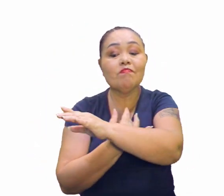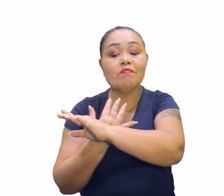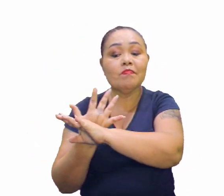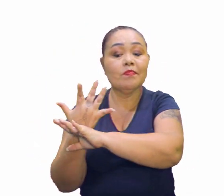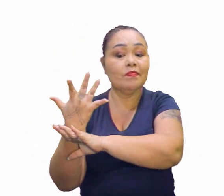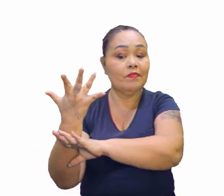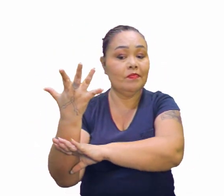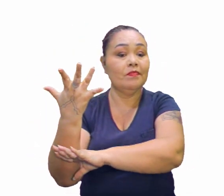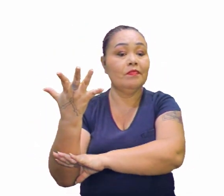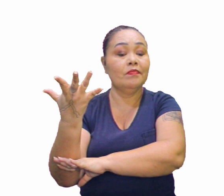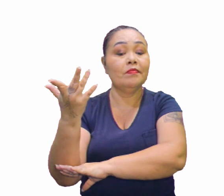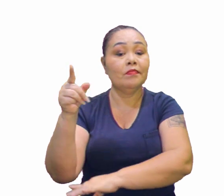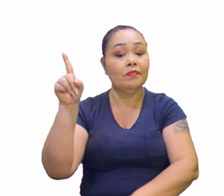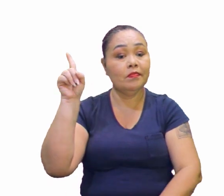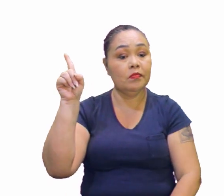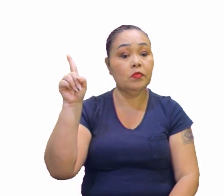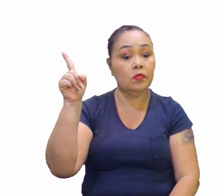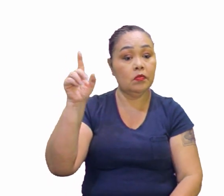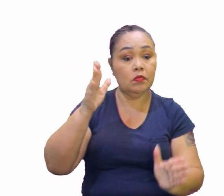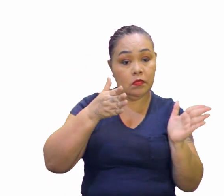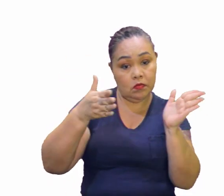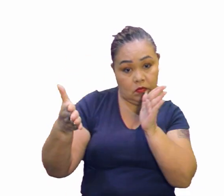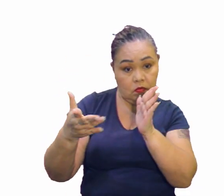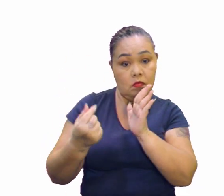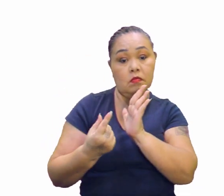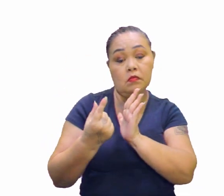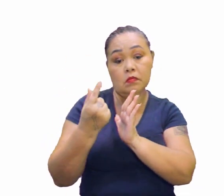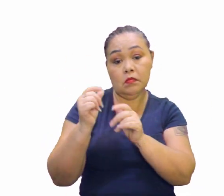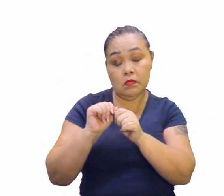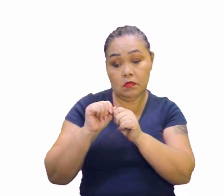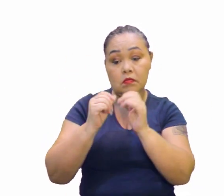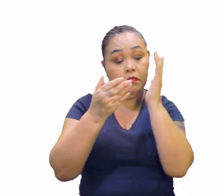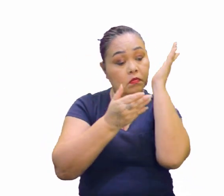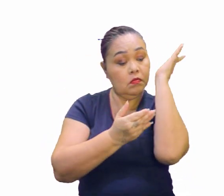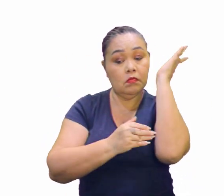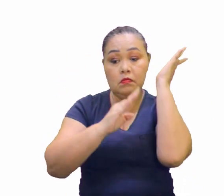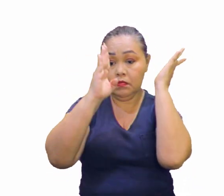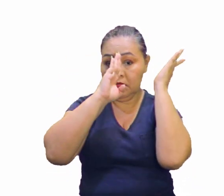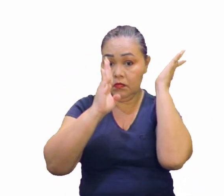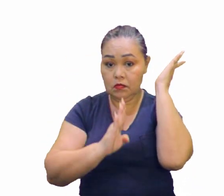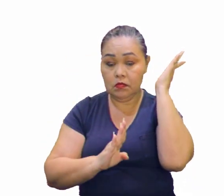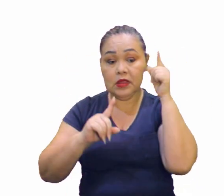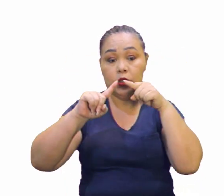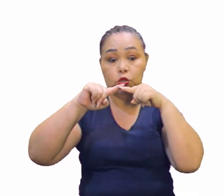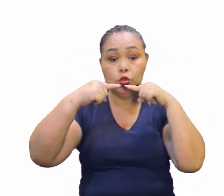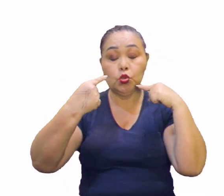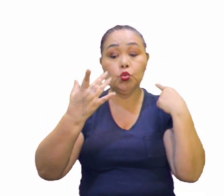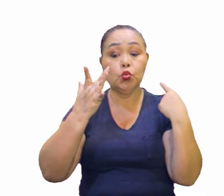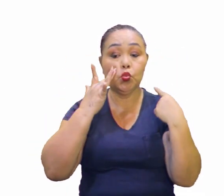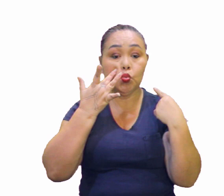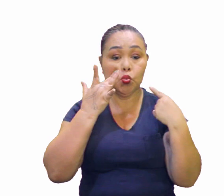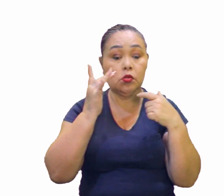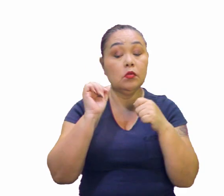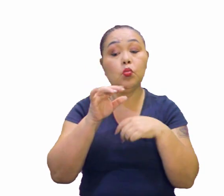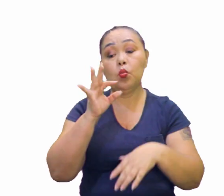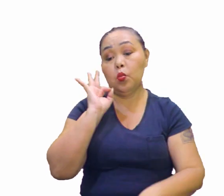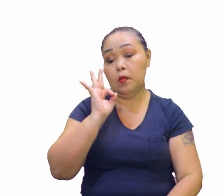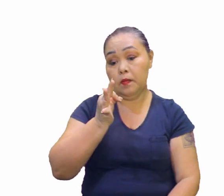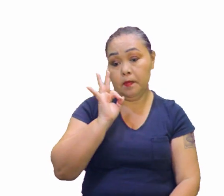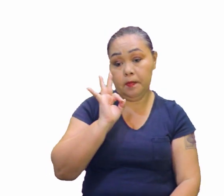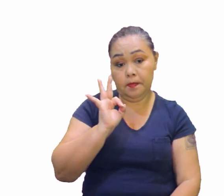degradação. Nós tivemos lá os ciclos econômicos do pau-brasil, da cana-de-açúcar, do ouro,